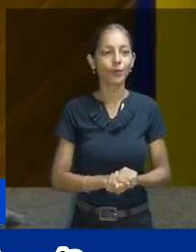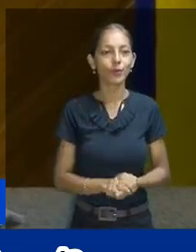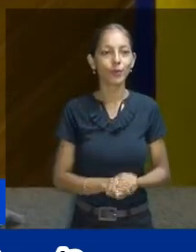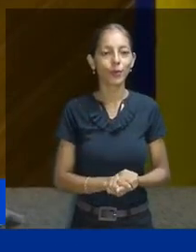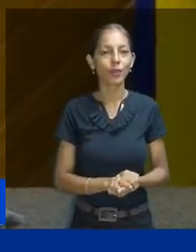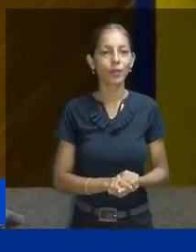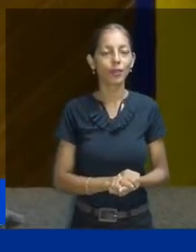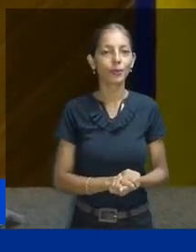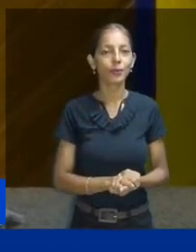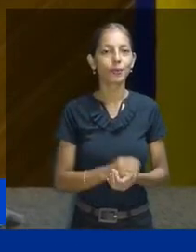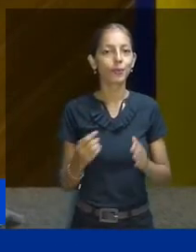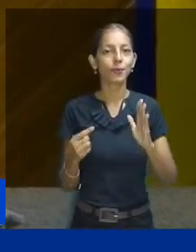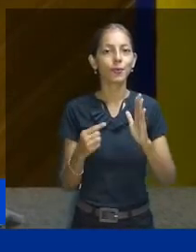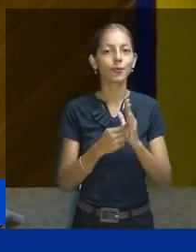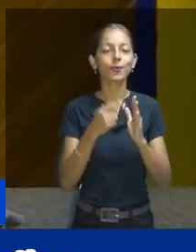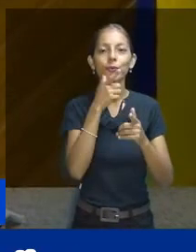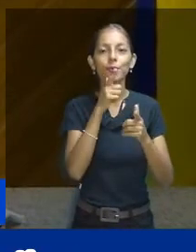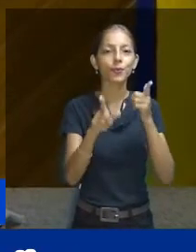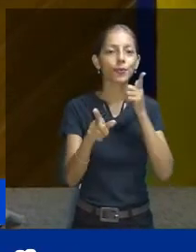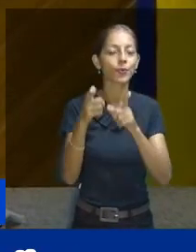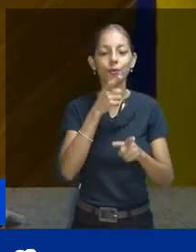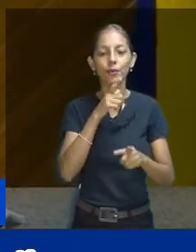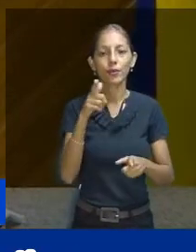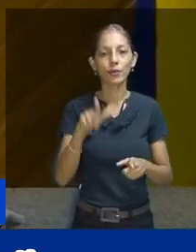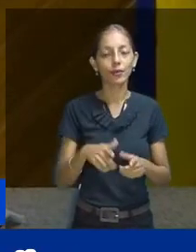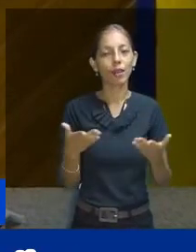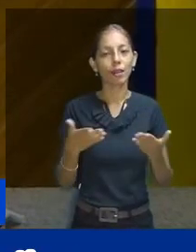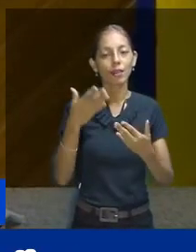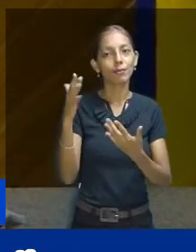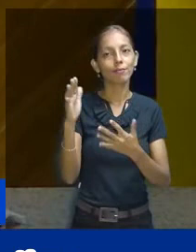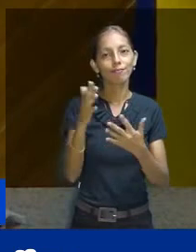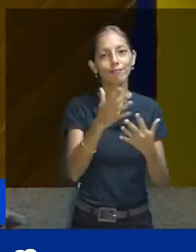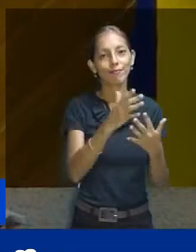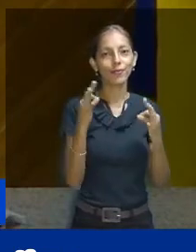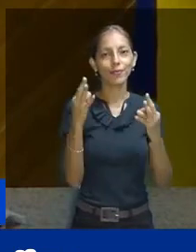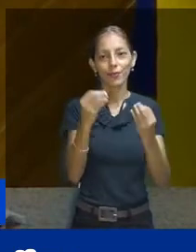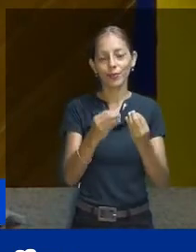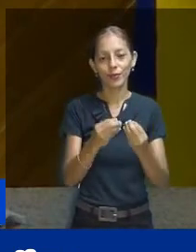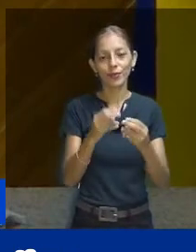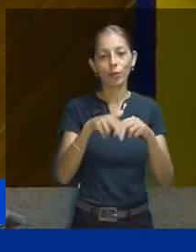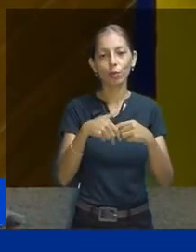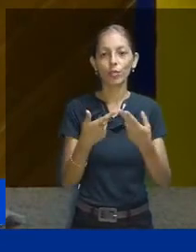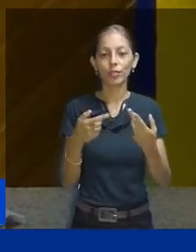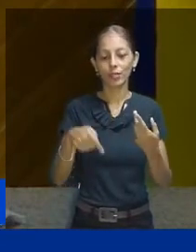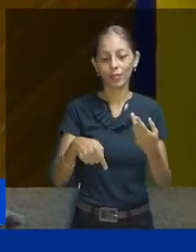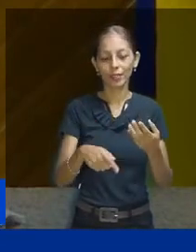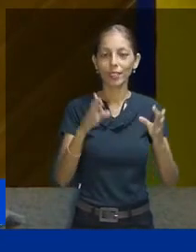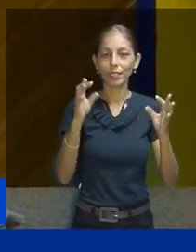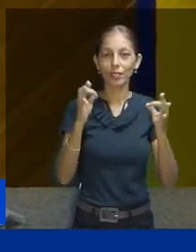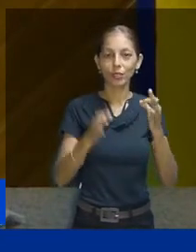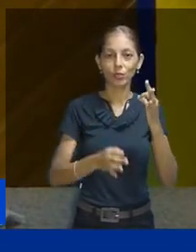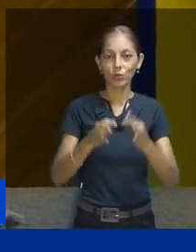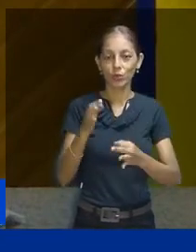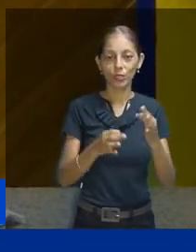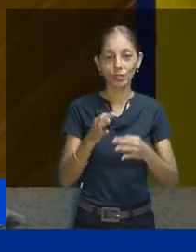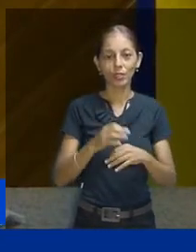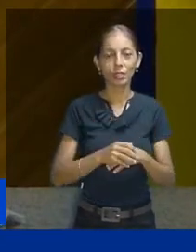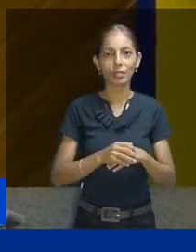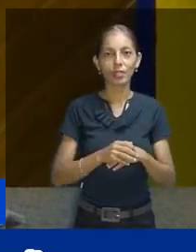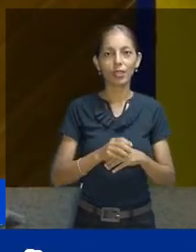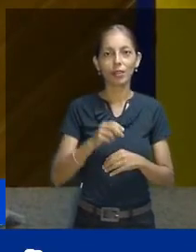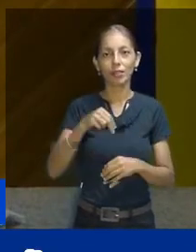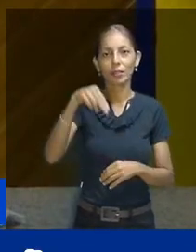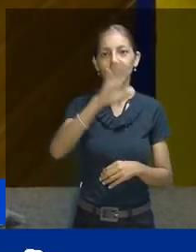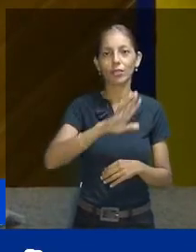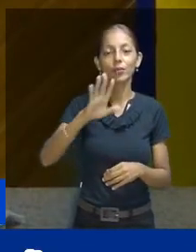hoje. Está de parabéns, doutor Juscelio. É por isto que essa justiça, ela é realmente uma justiça com reconhecimento nacional, tá bom?